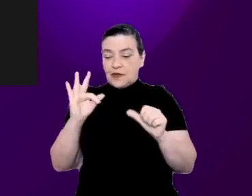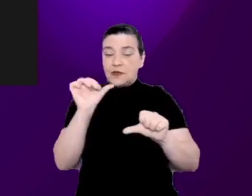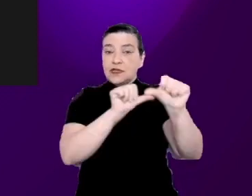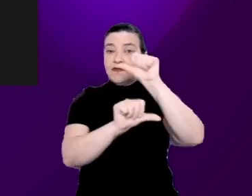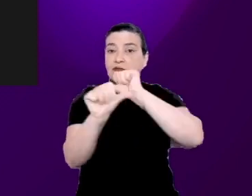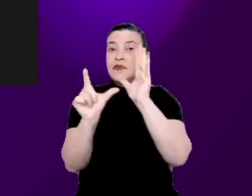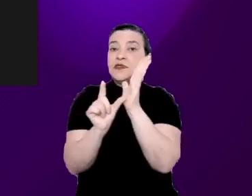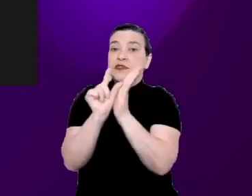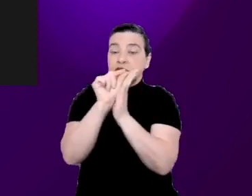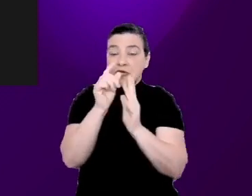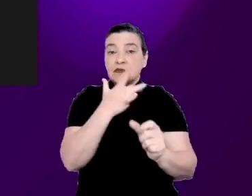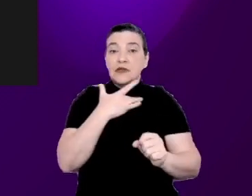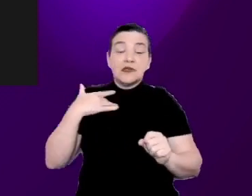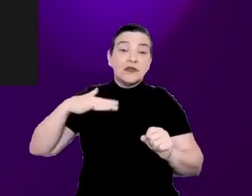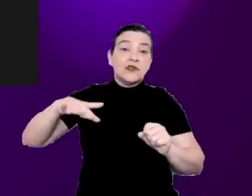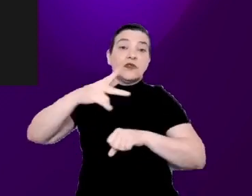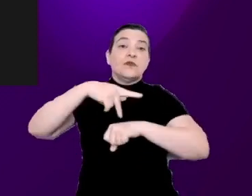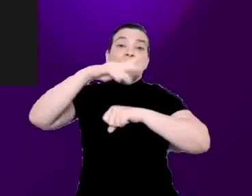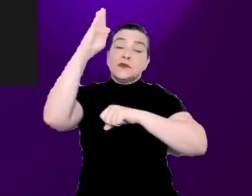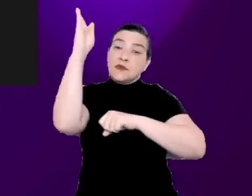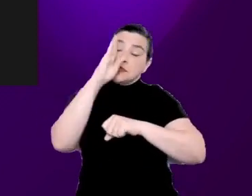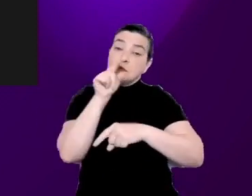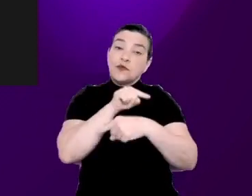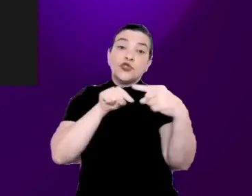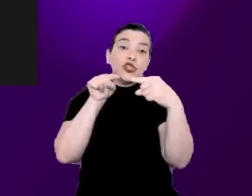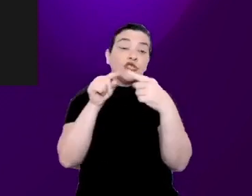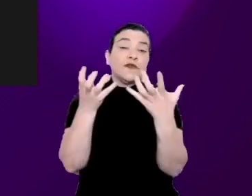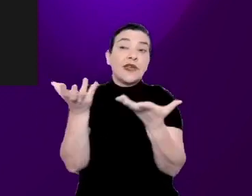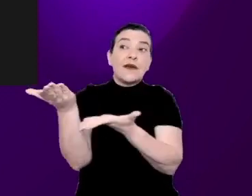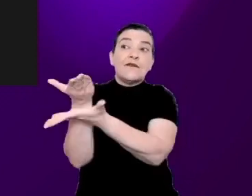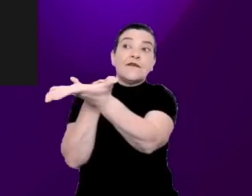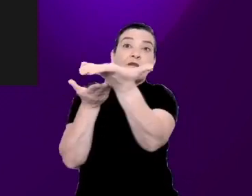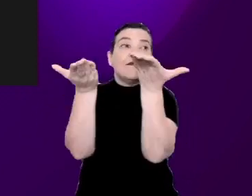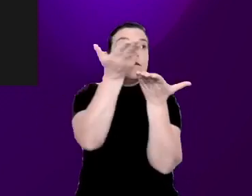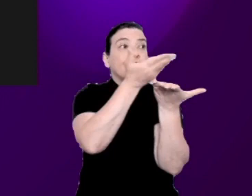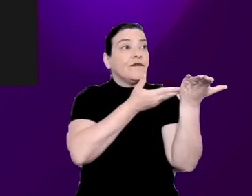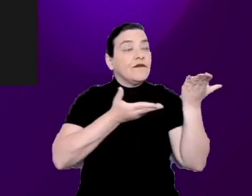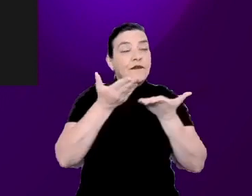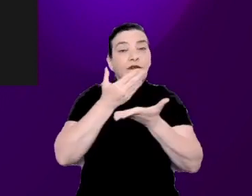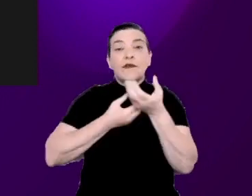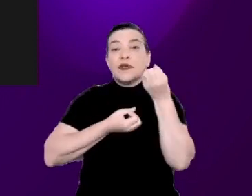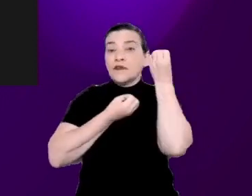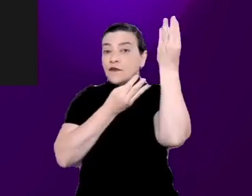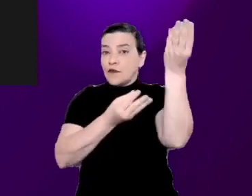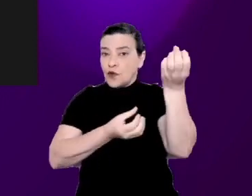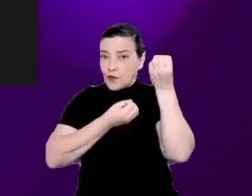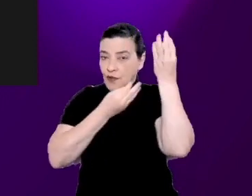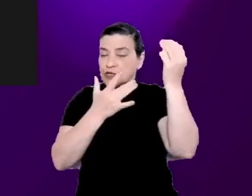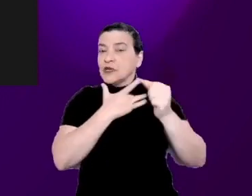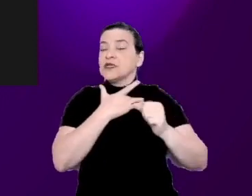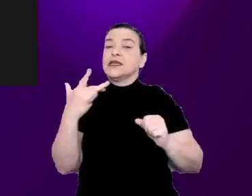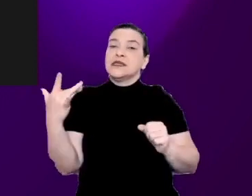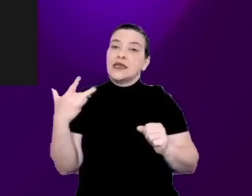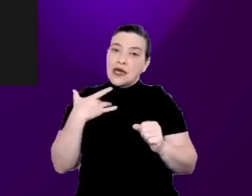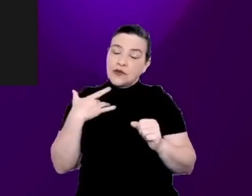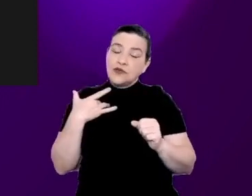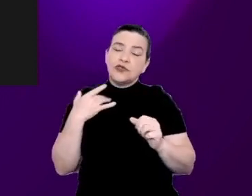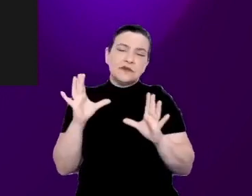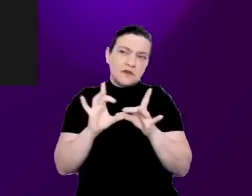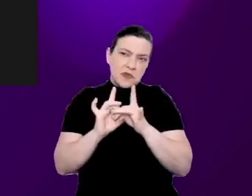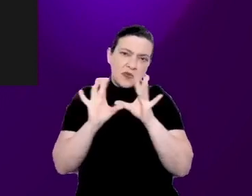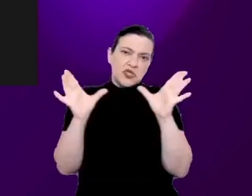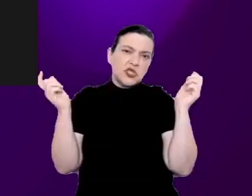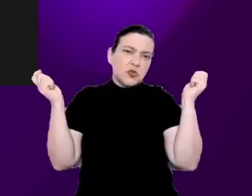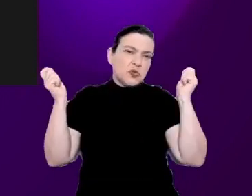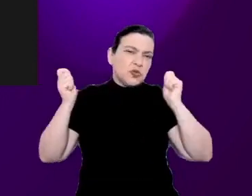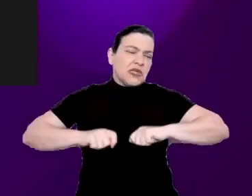da saúde no Brasil, e tem o objetivo de promover a troca de informação entre os pontos da rede de atenção à saúde, permitindo que a gente aí transite